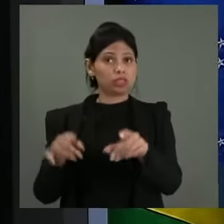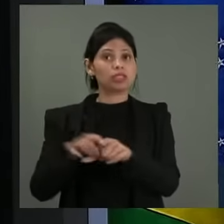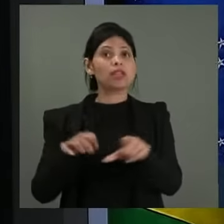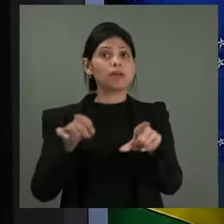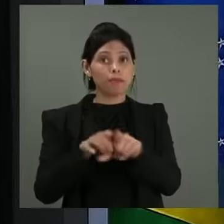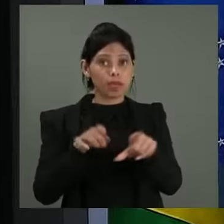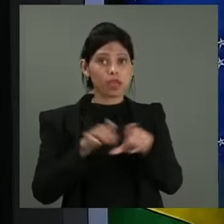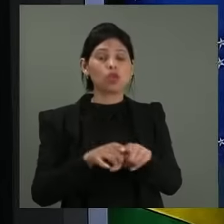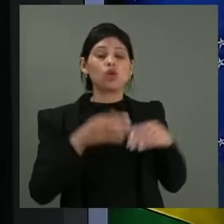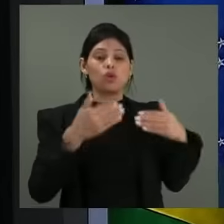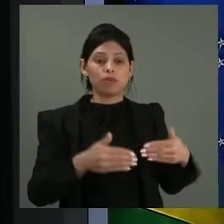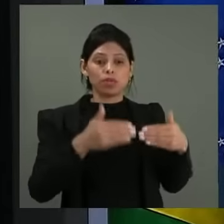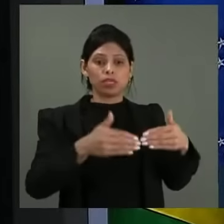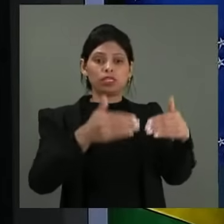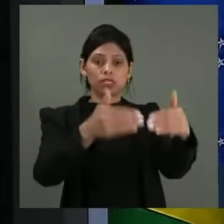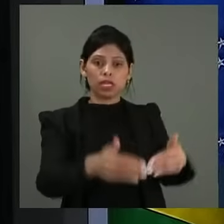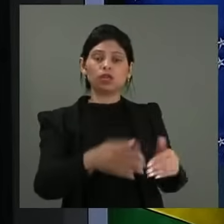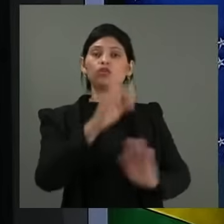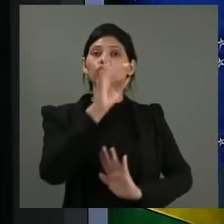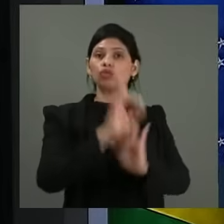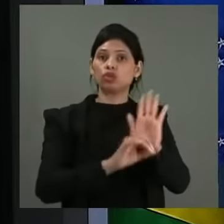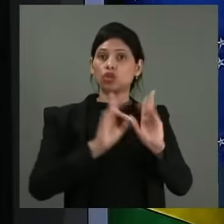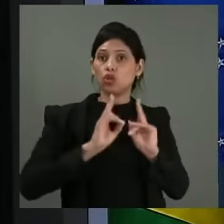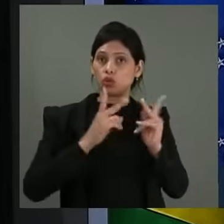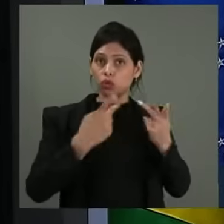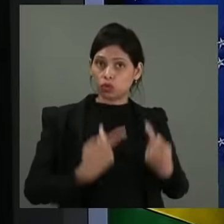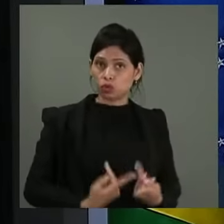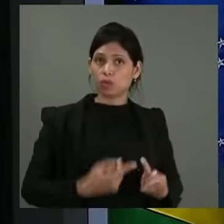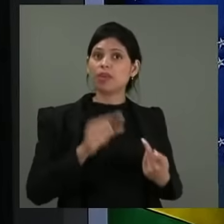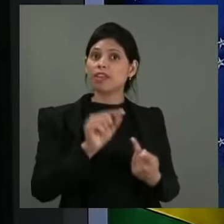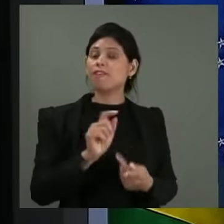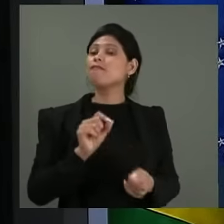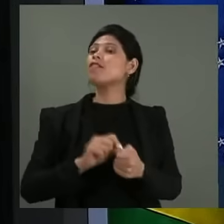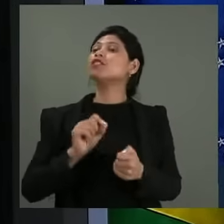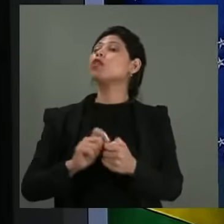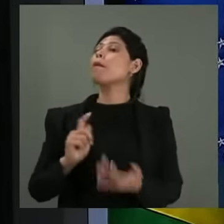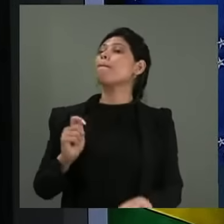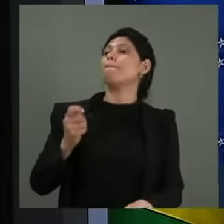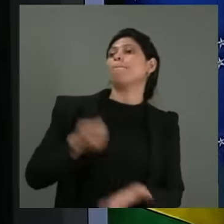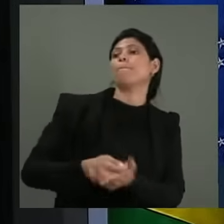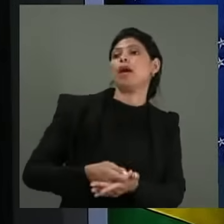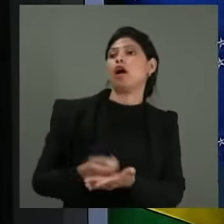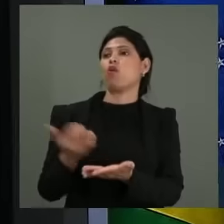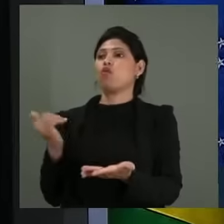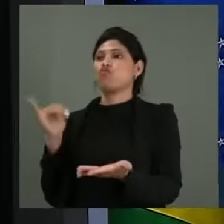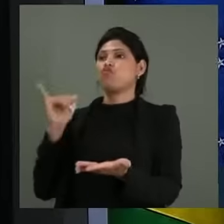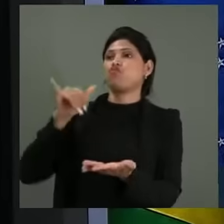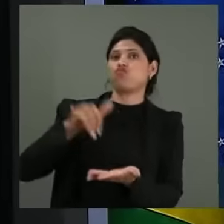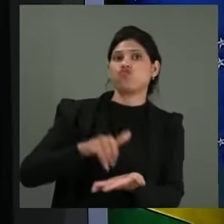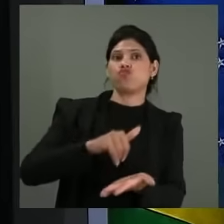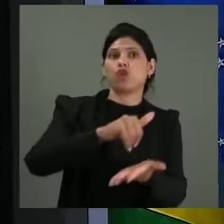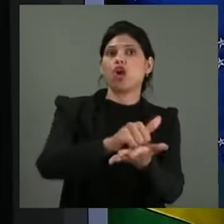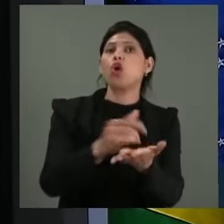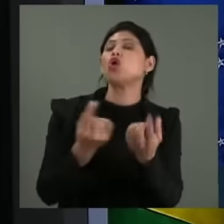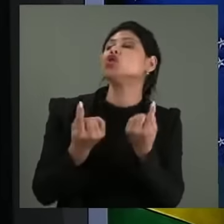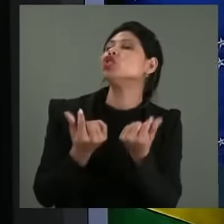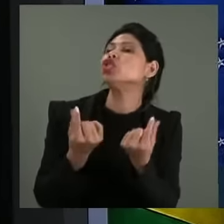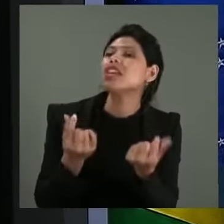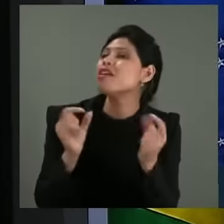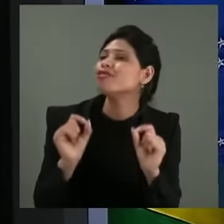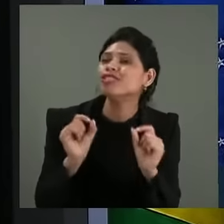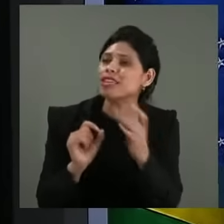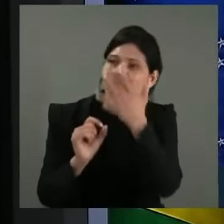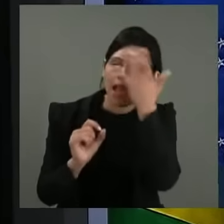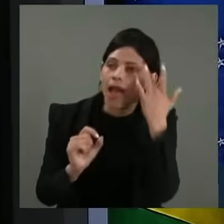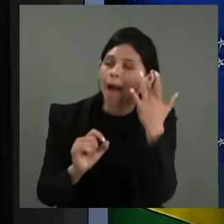Ministério dos Direitos Humanos, que pagou a passagem. Com dinheiro de quem? Com o dinheiro do cidadão de